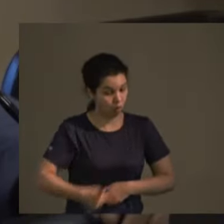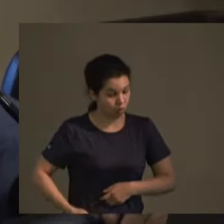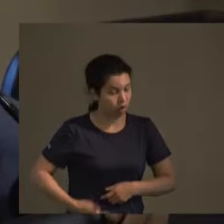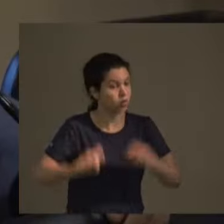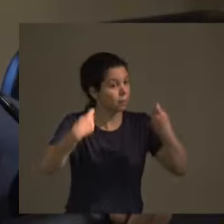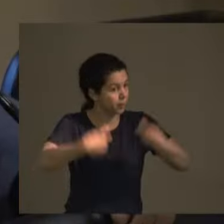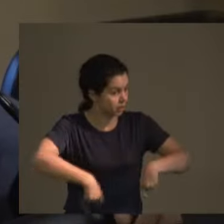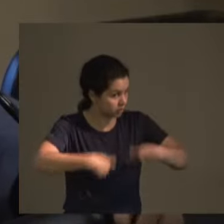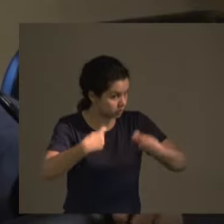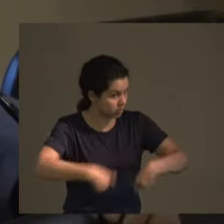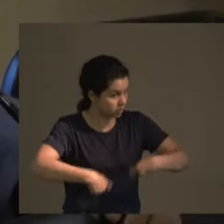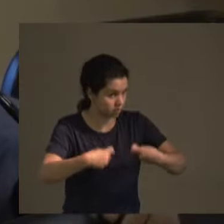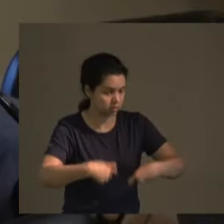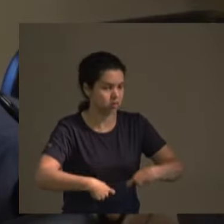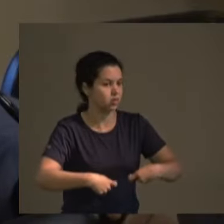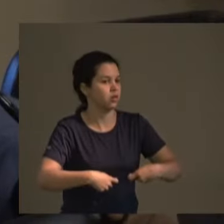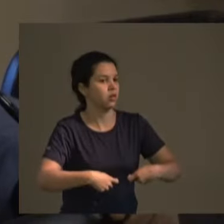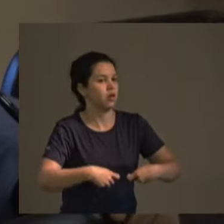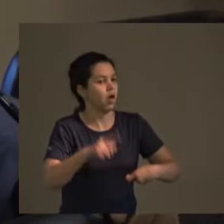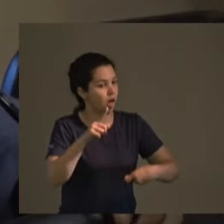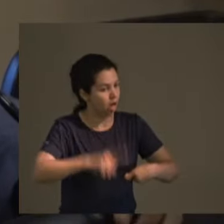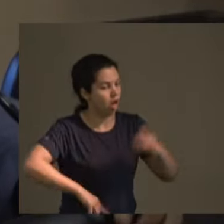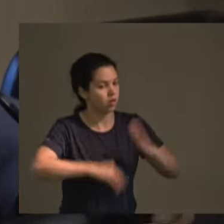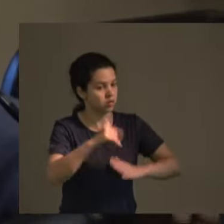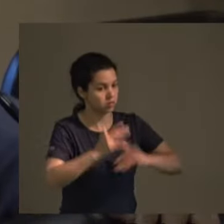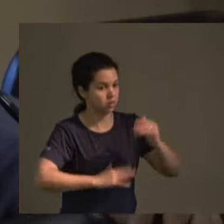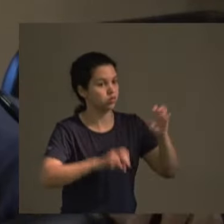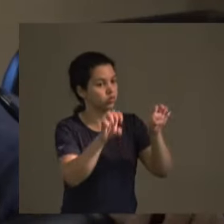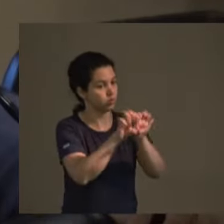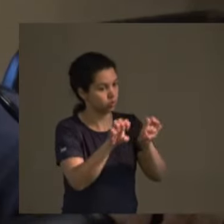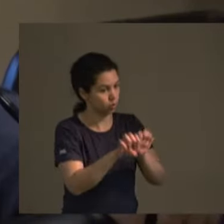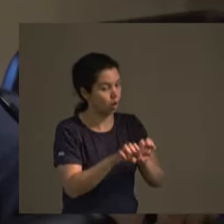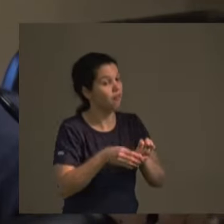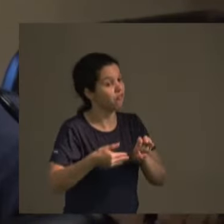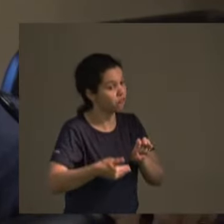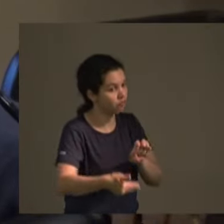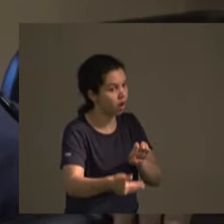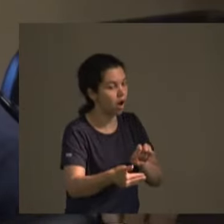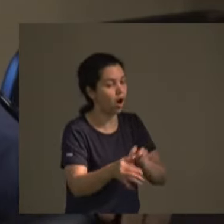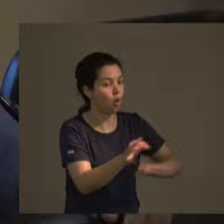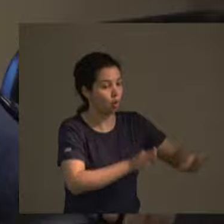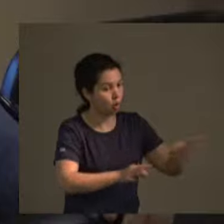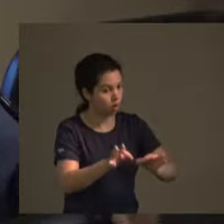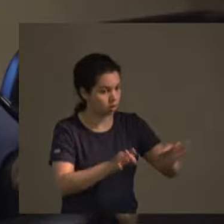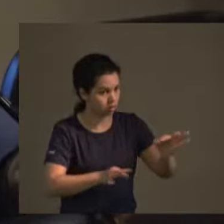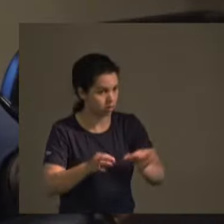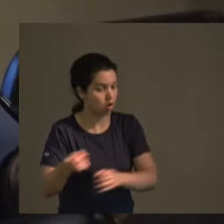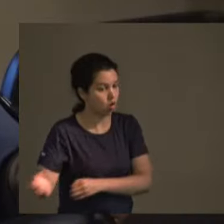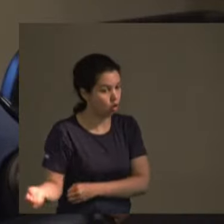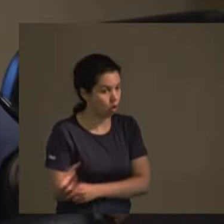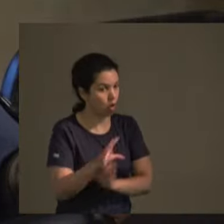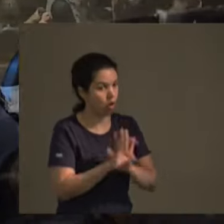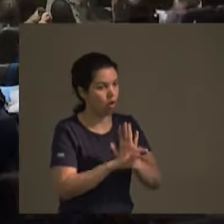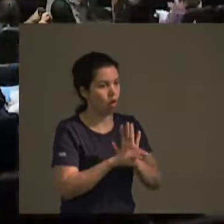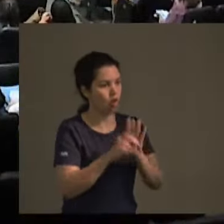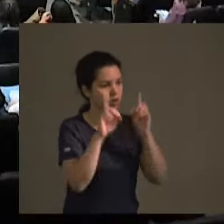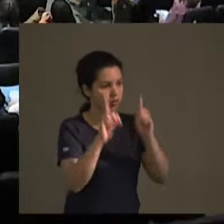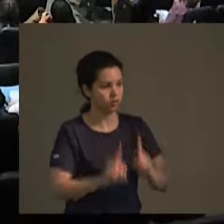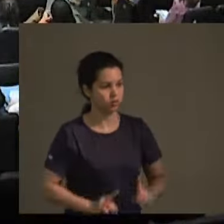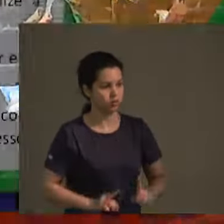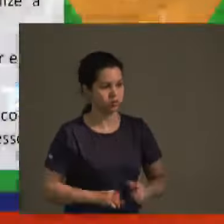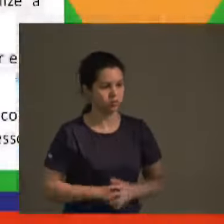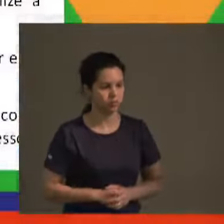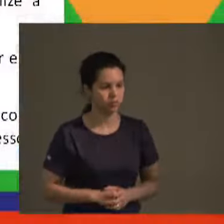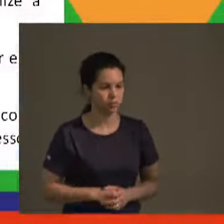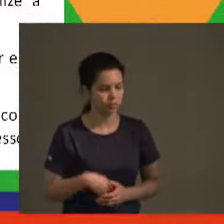como ação estruturante, que é para poder organizar a nova conceituação da deficiência. Próximo. Pactuação